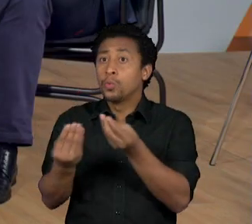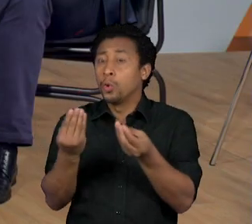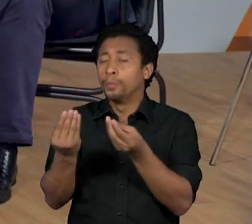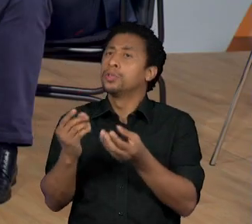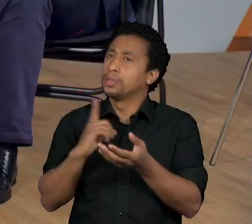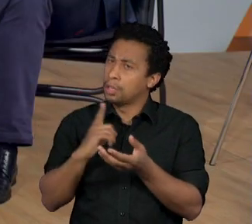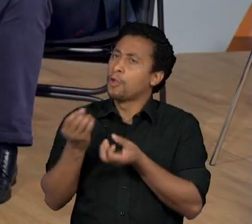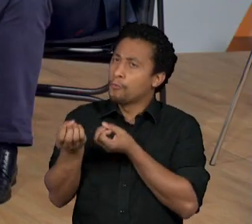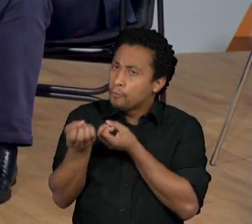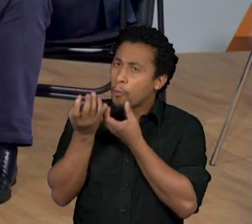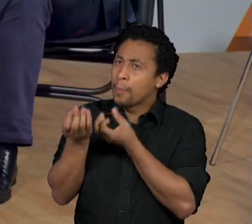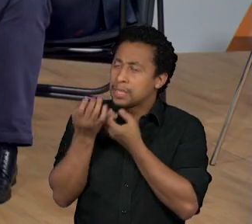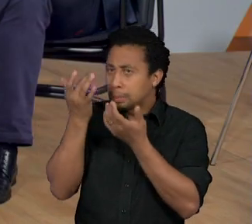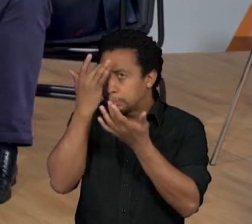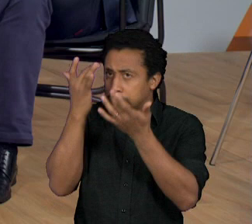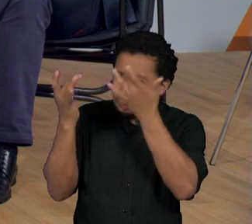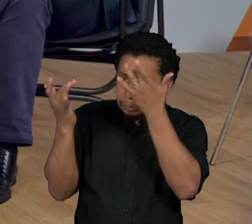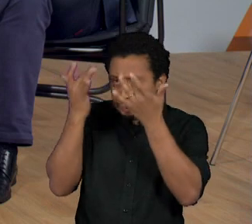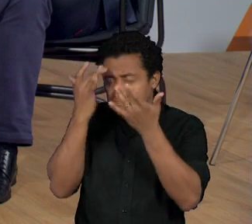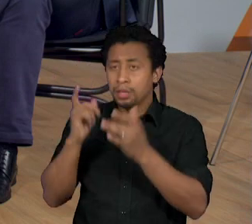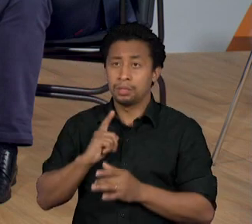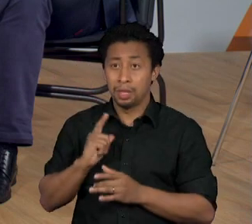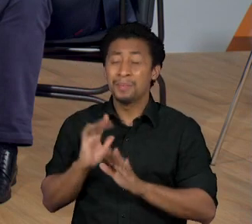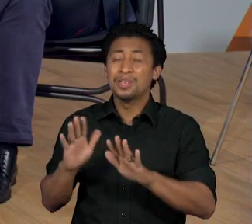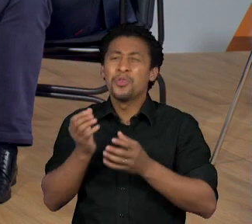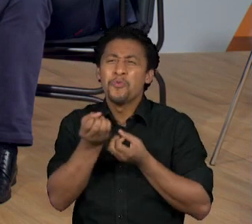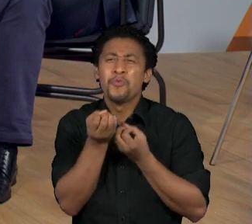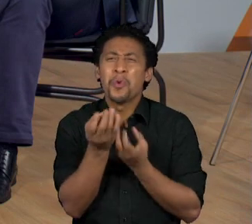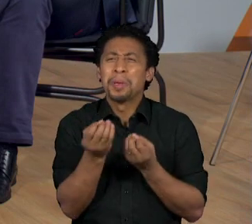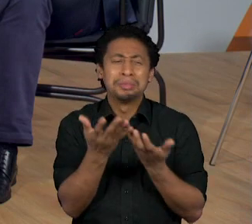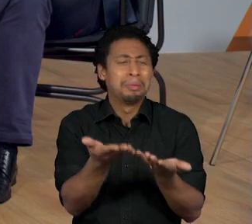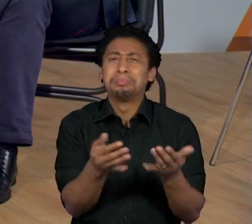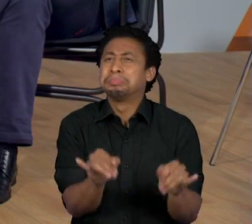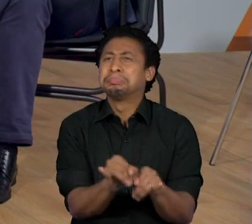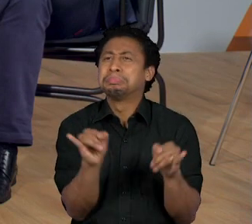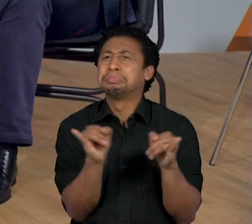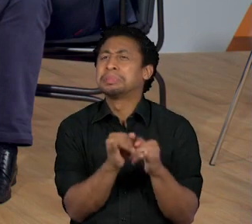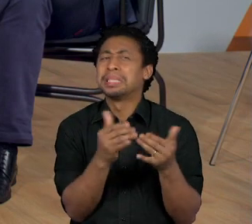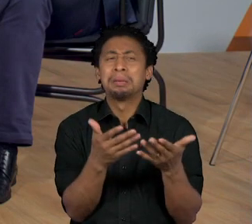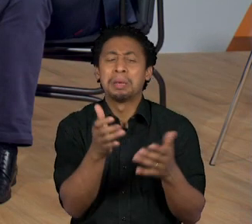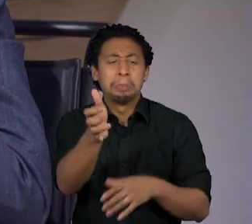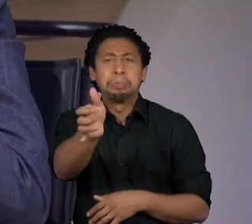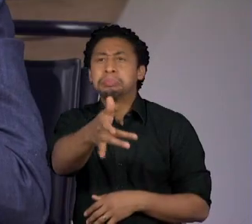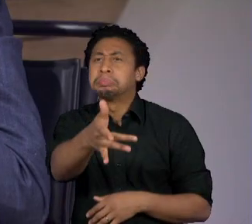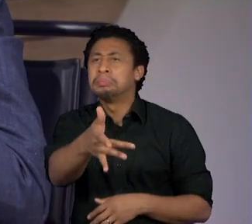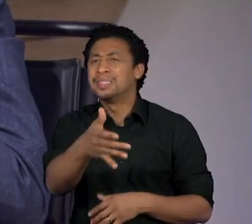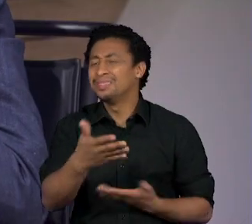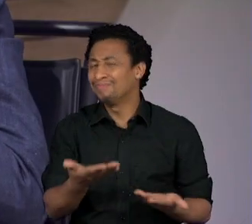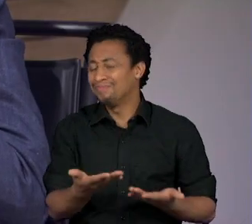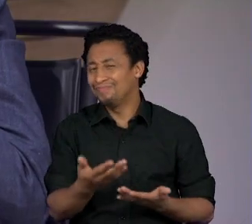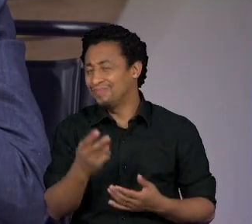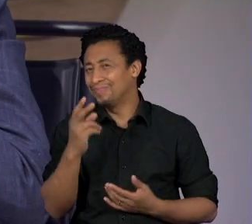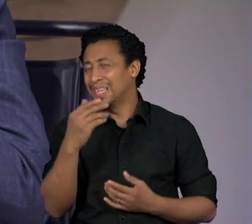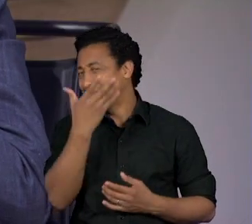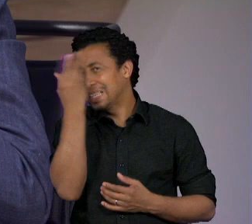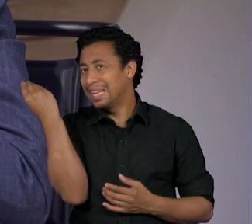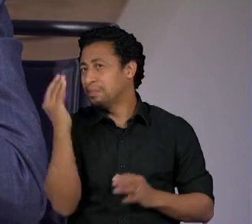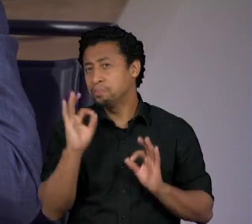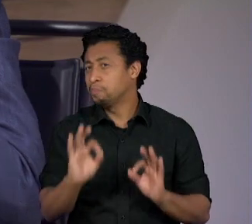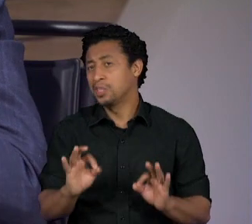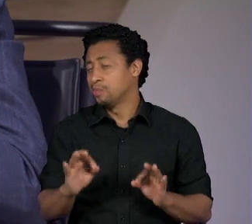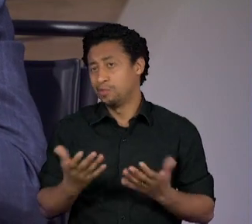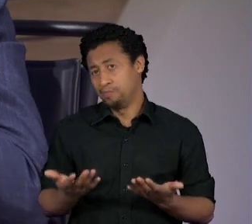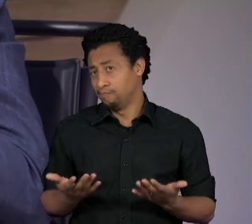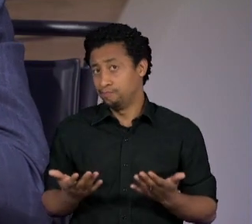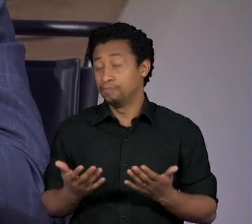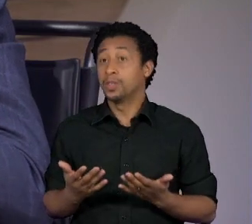pouco úteis, elas não são guardadas de uma forma tão enraizada no nosso cérebro. Então, sim, realmente, você